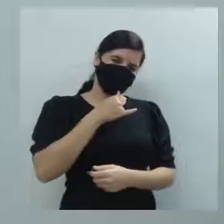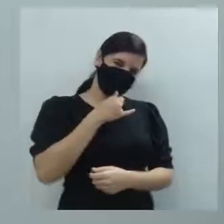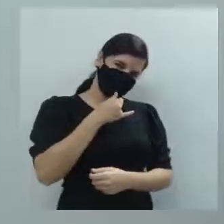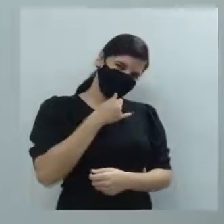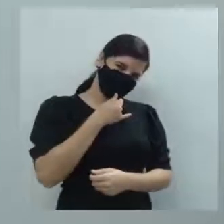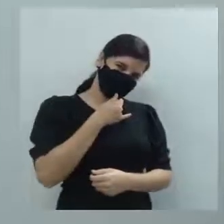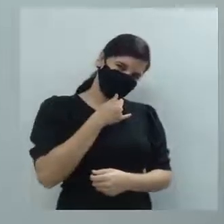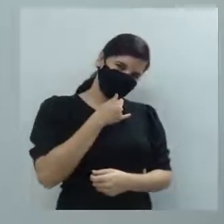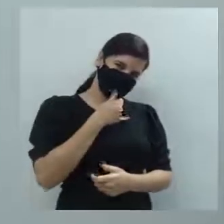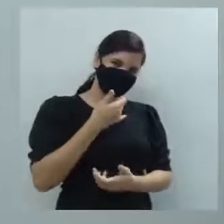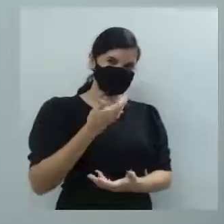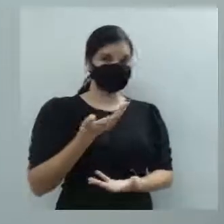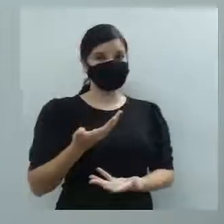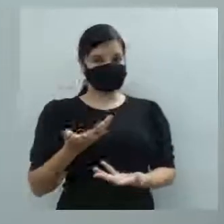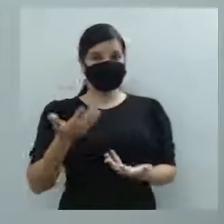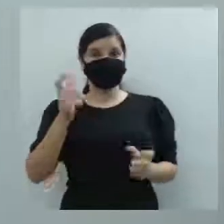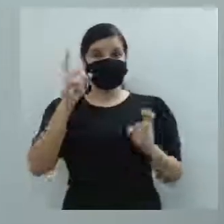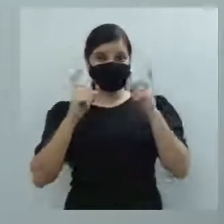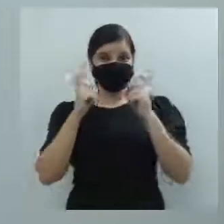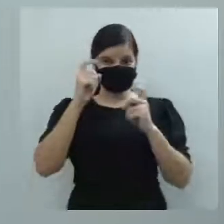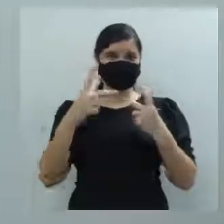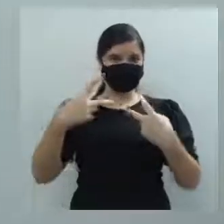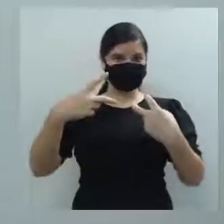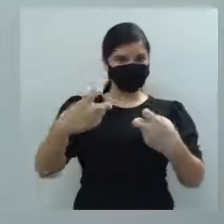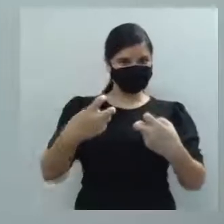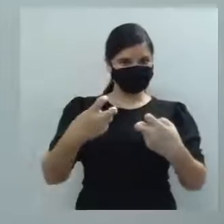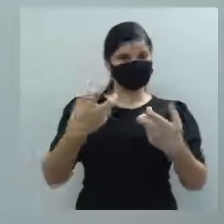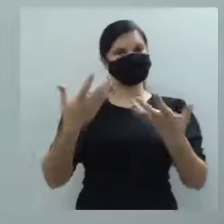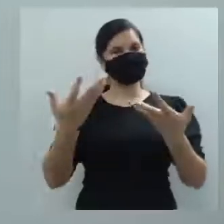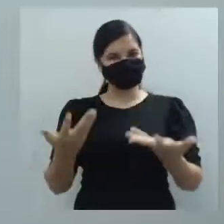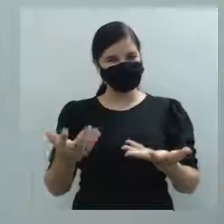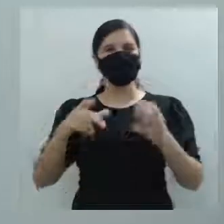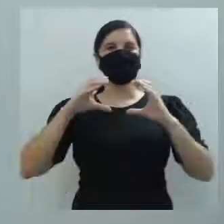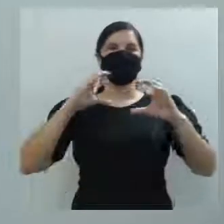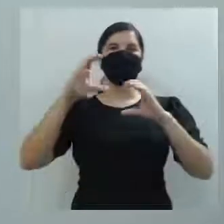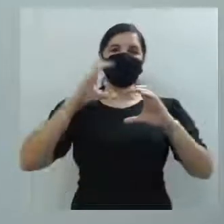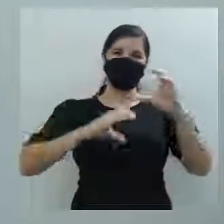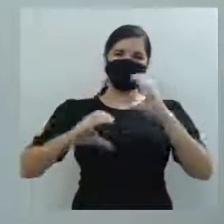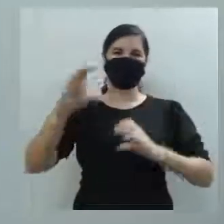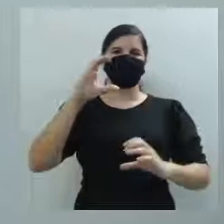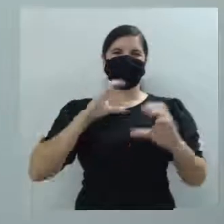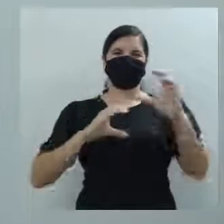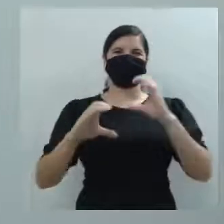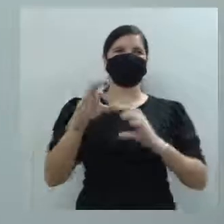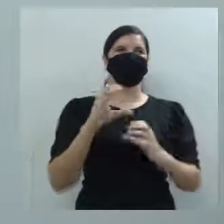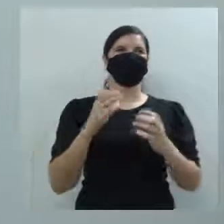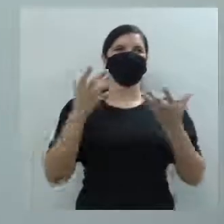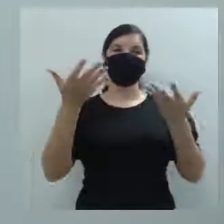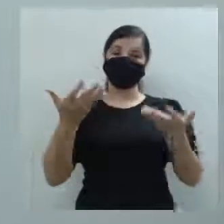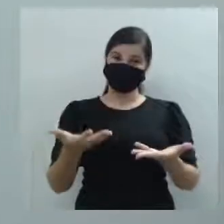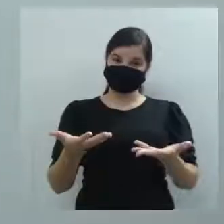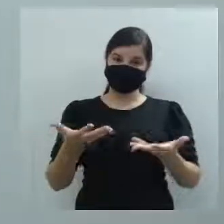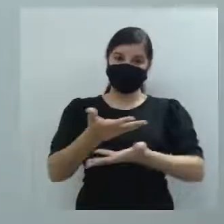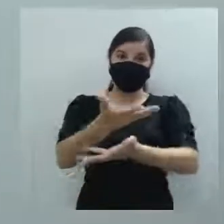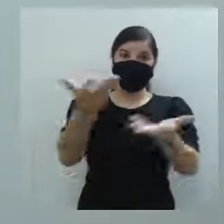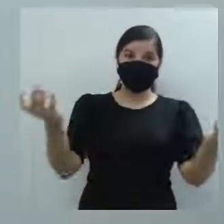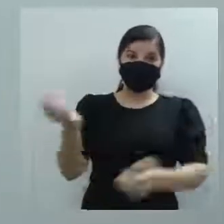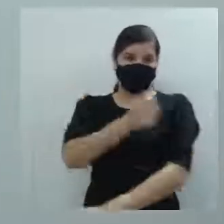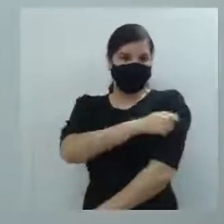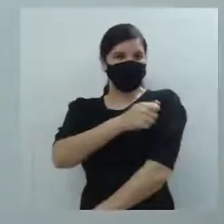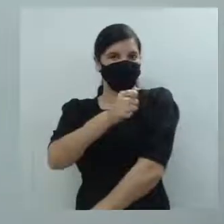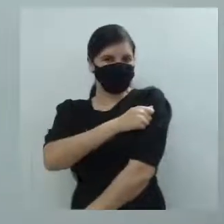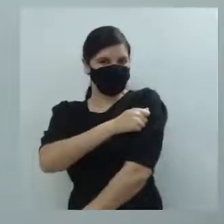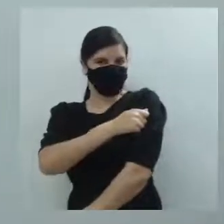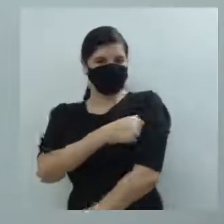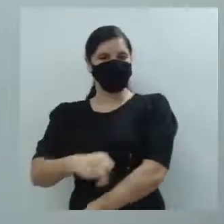tristeza, observaram a expressão facial dela? Isso é a comunicação. Então, vejam só, vocês, estudantes